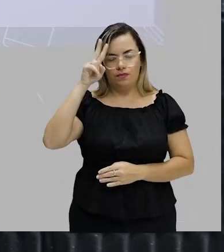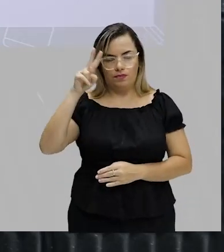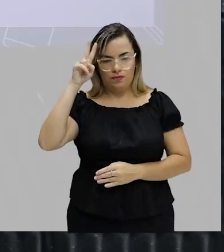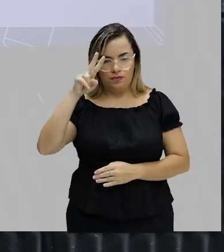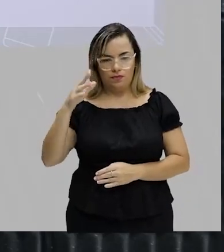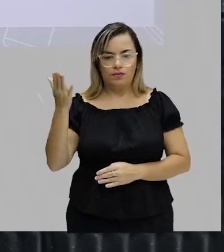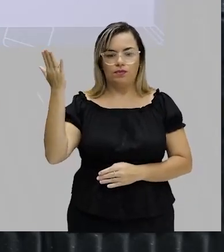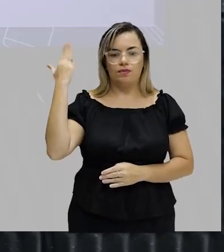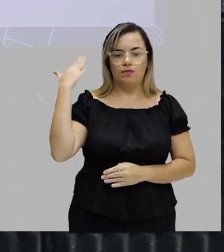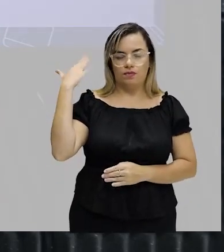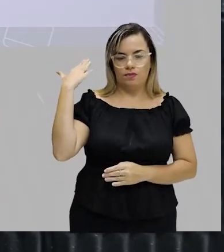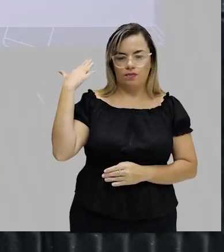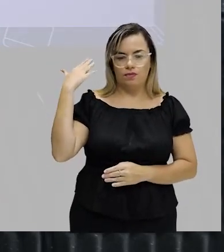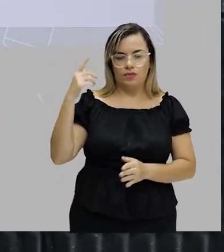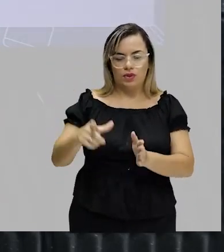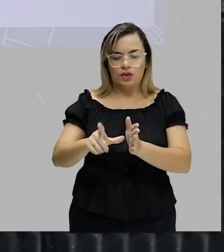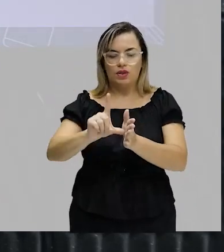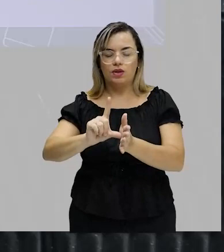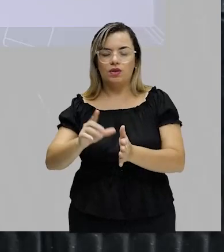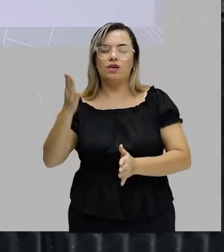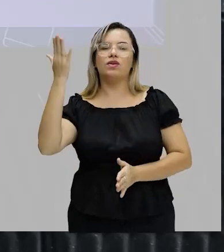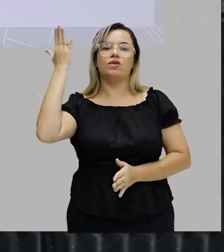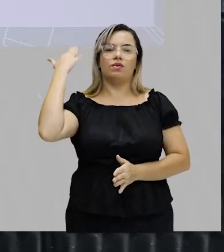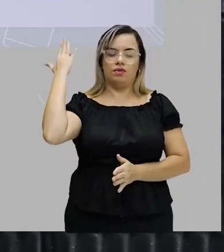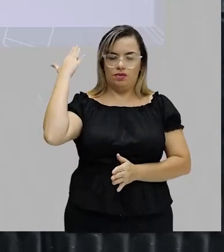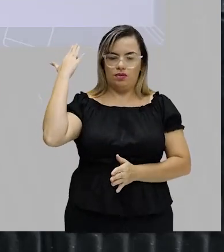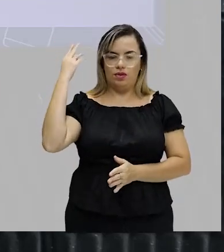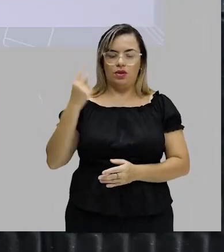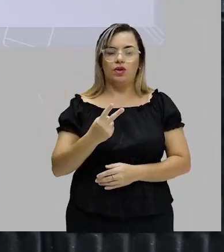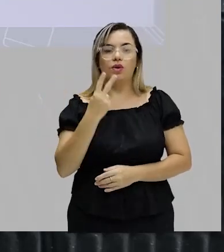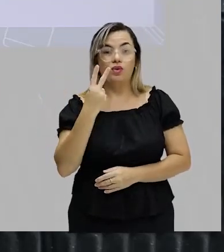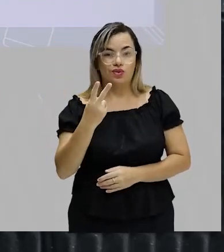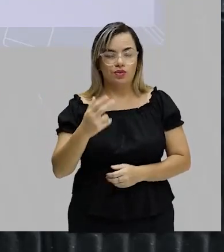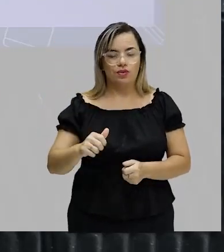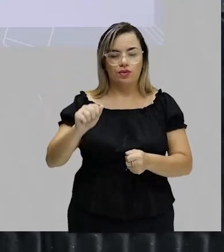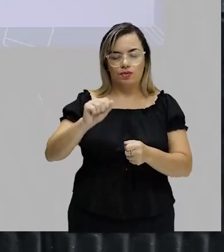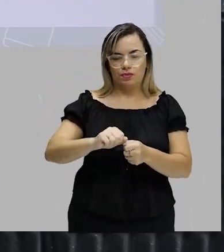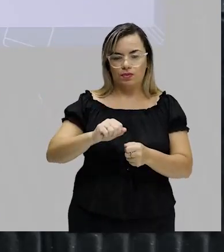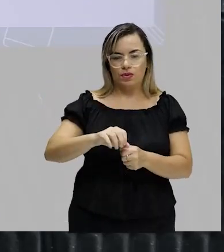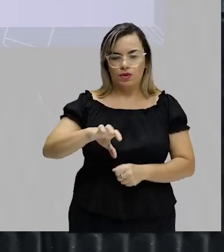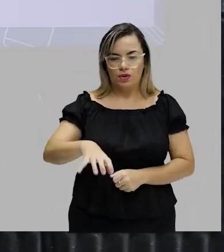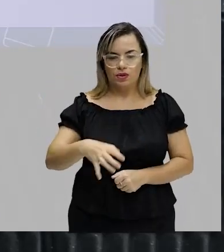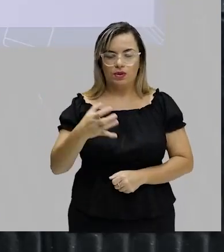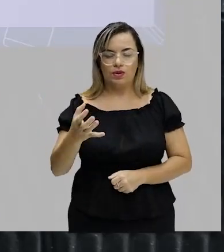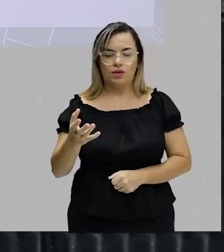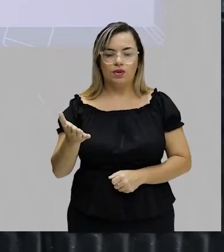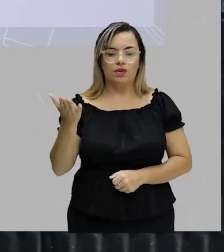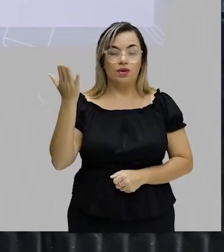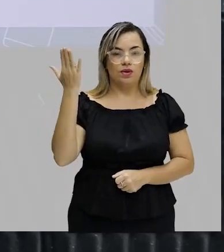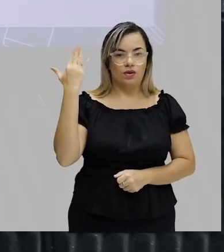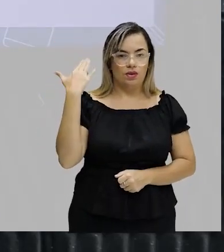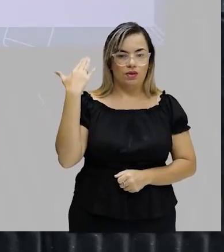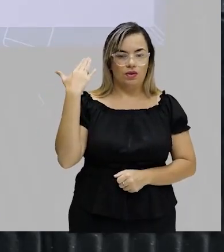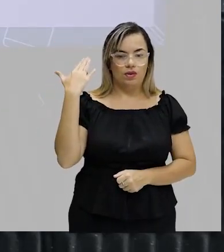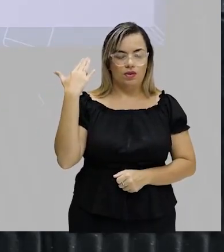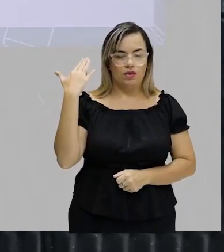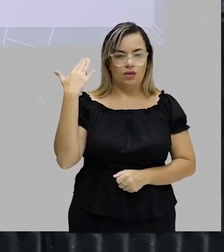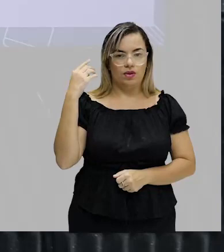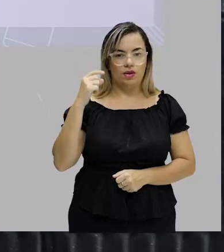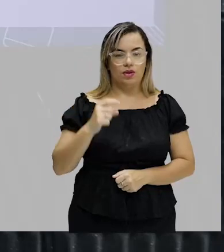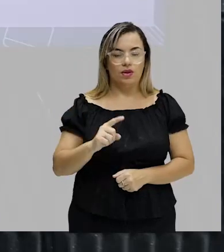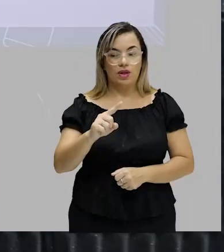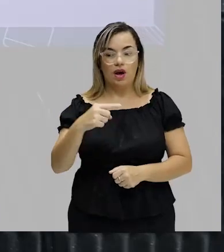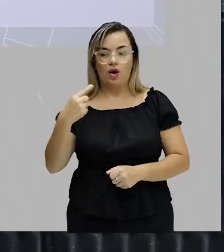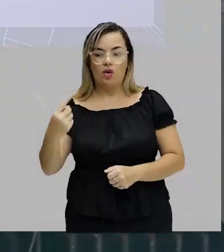do passado do passado. Então, são duas ações que aconteceram no passado e uma ocorreu